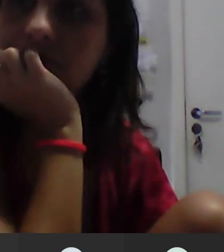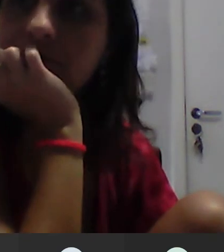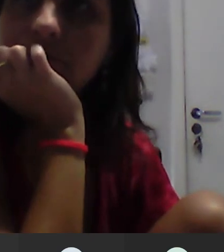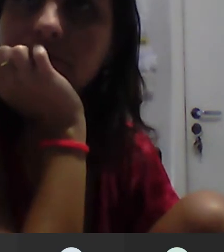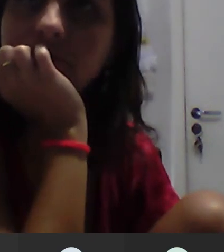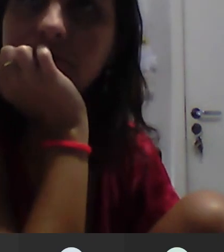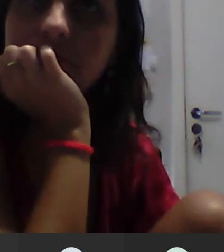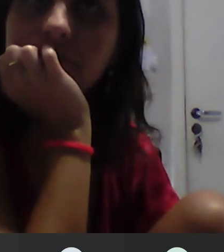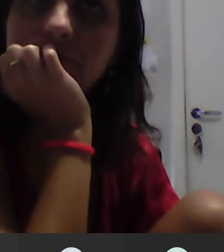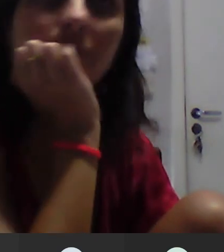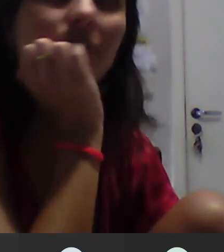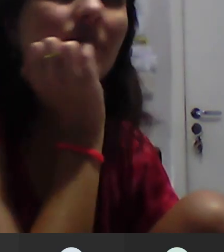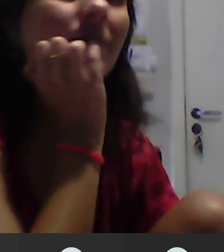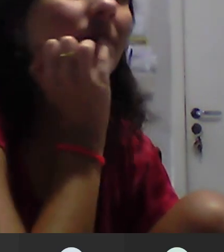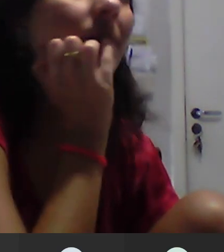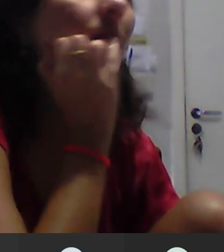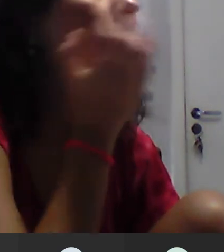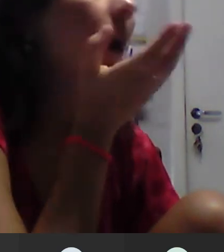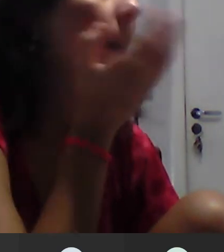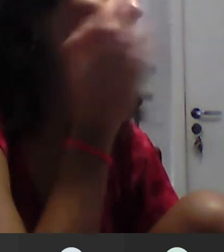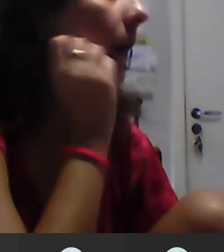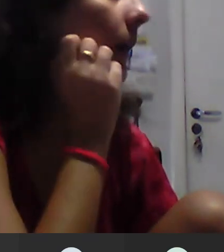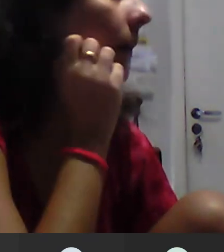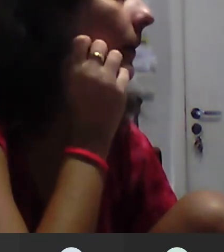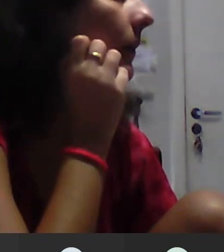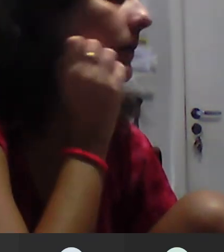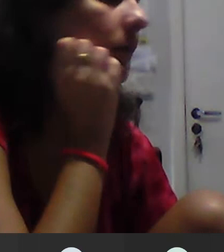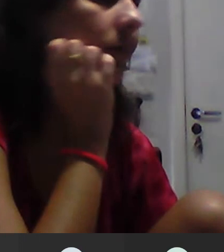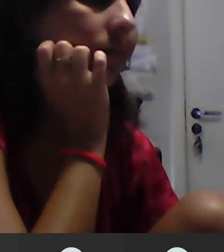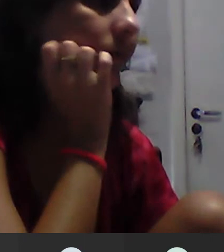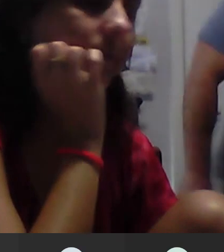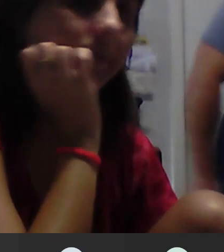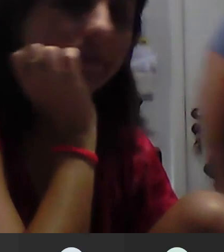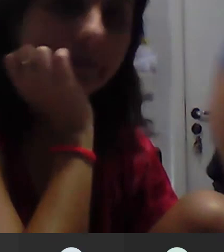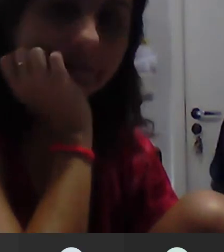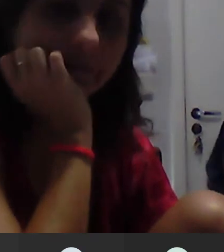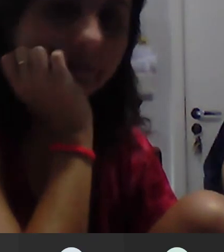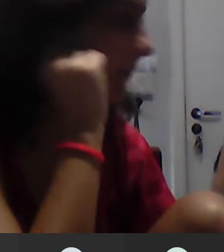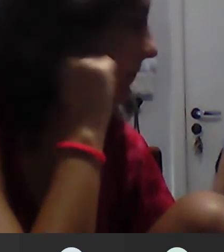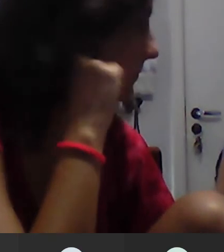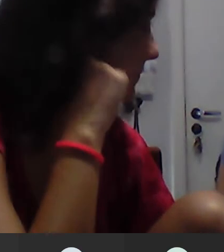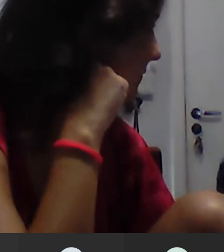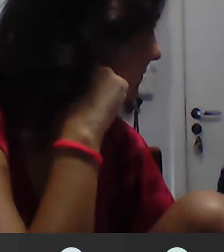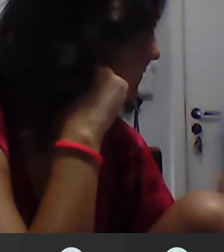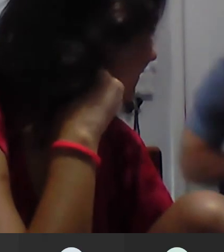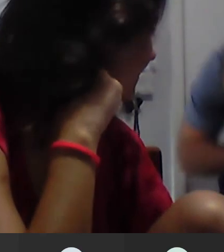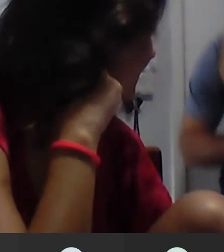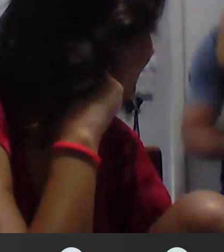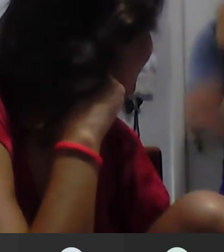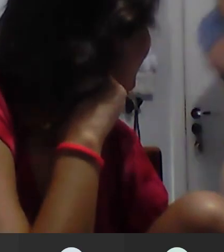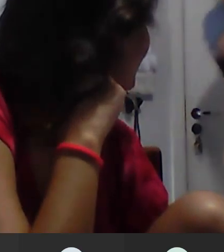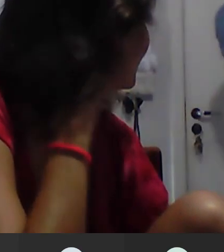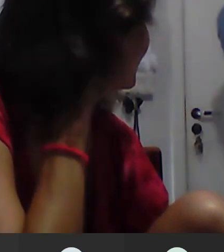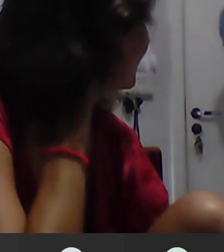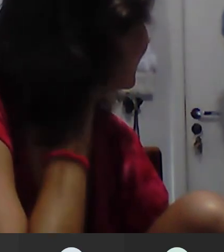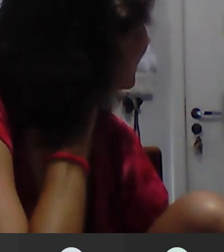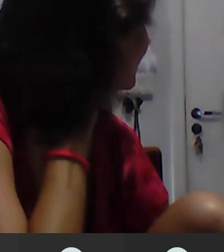trans, pela mudança, ela pode acontecer, né, pelo envelhecimento, pelo aquecimento, né, e mesmo